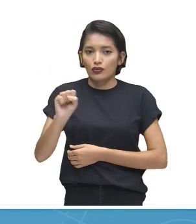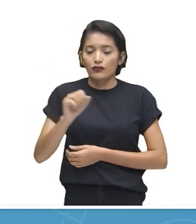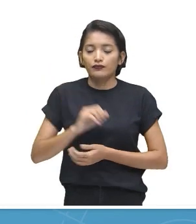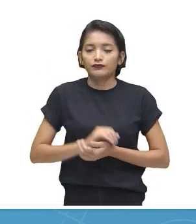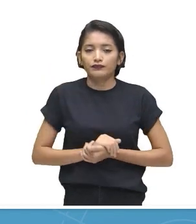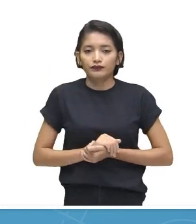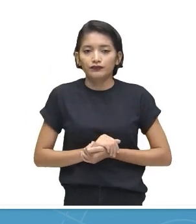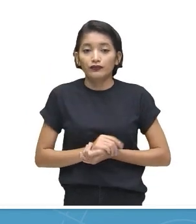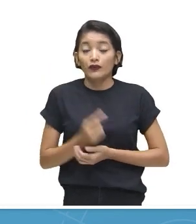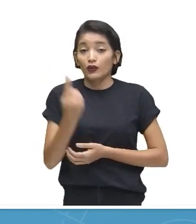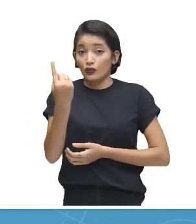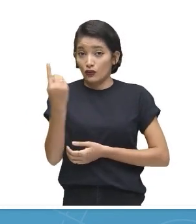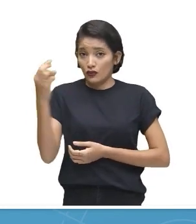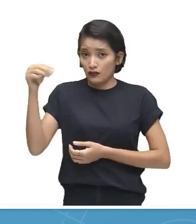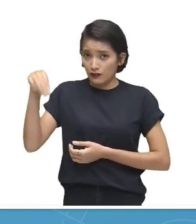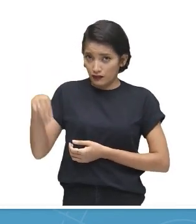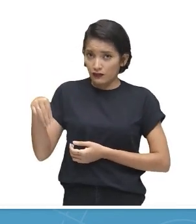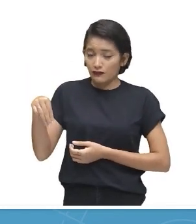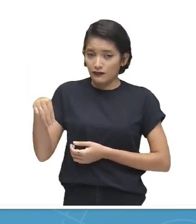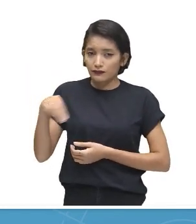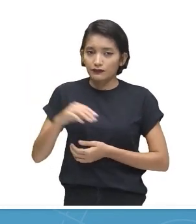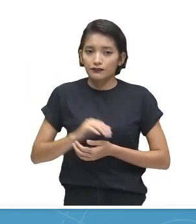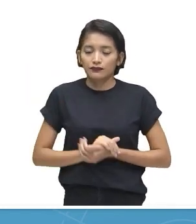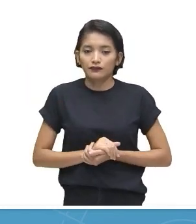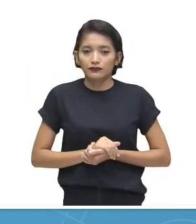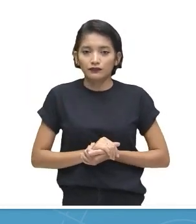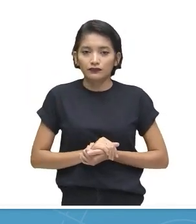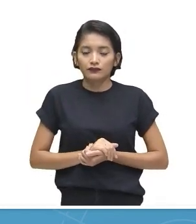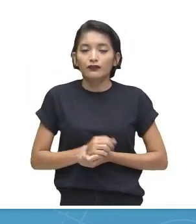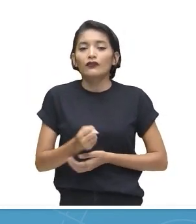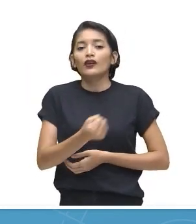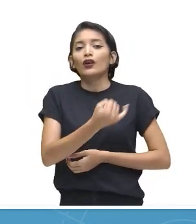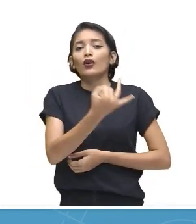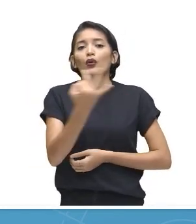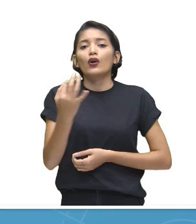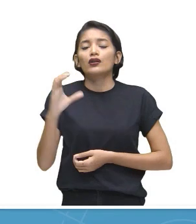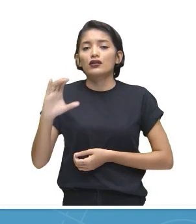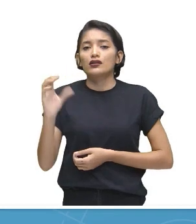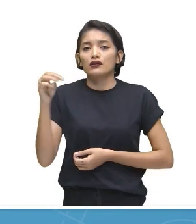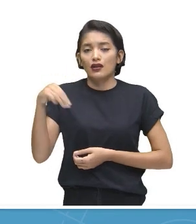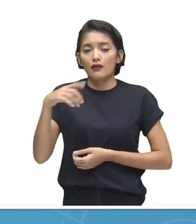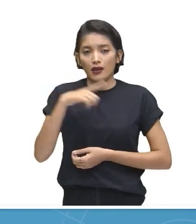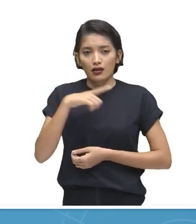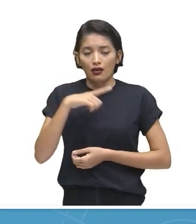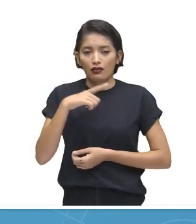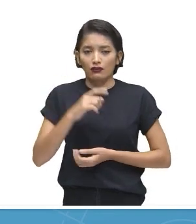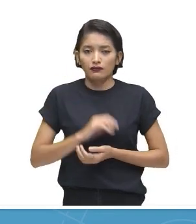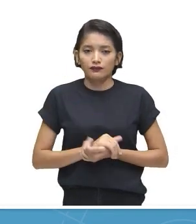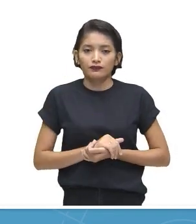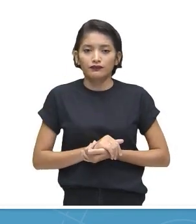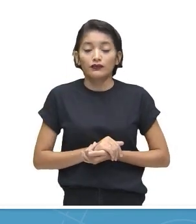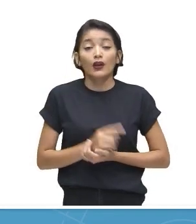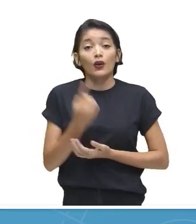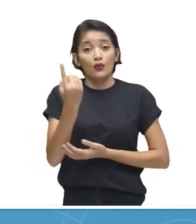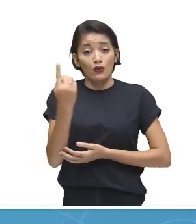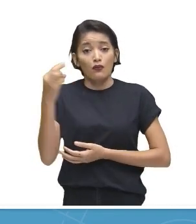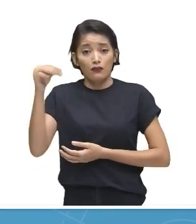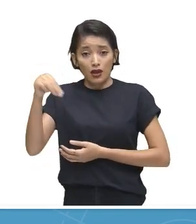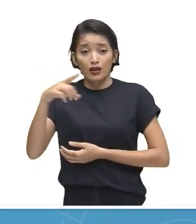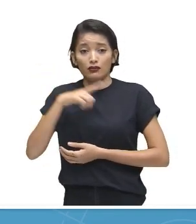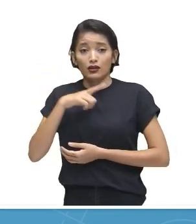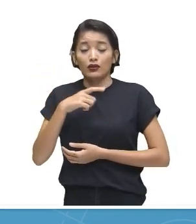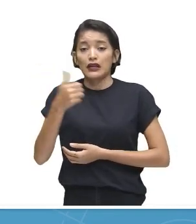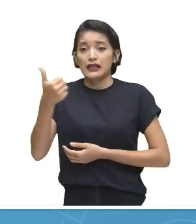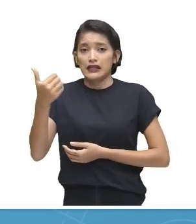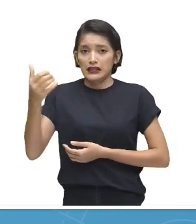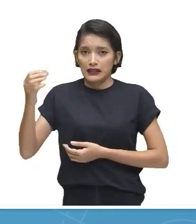aqui. Em 1 metro, quantos centímetros nós temos em 1 metro? Em 1 metro você vai ter